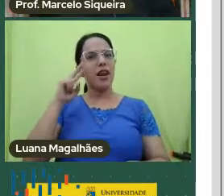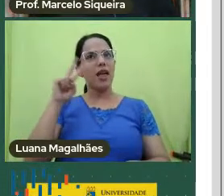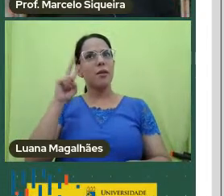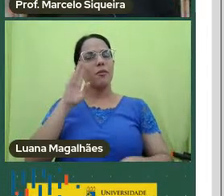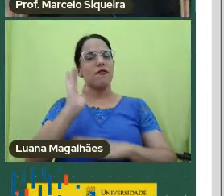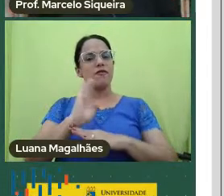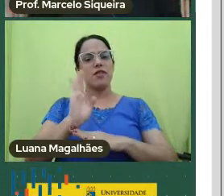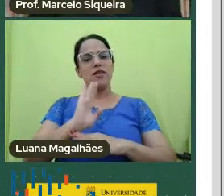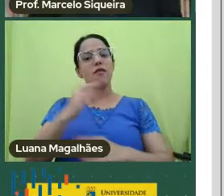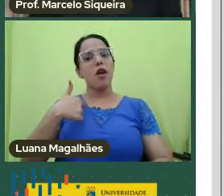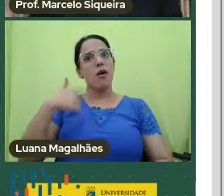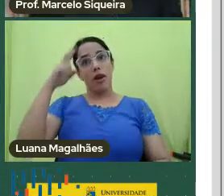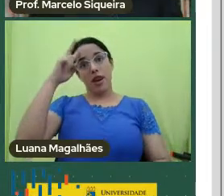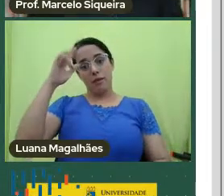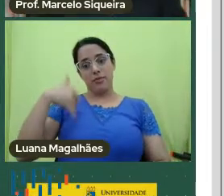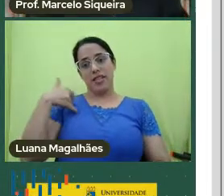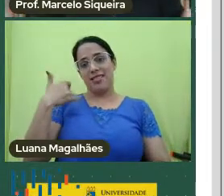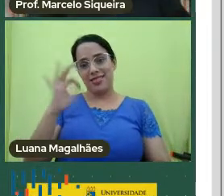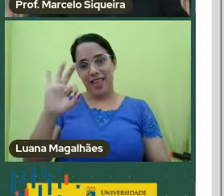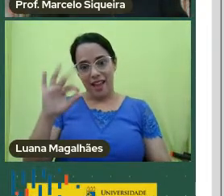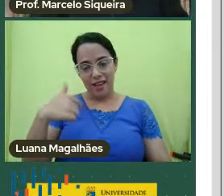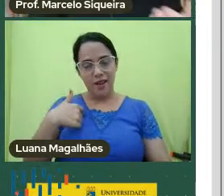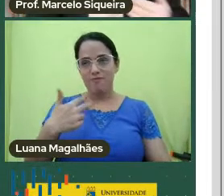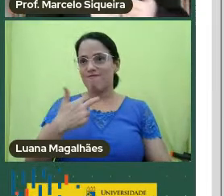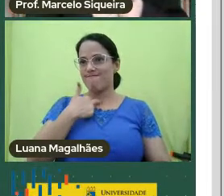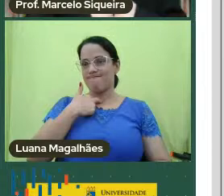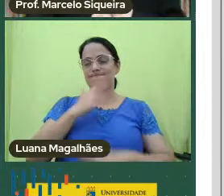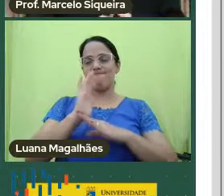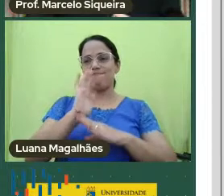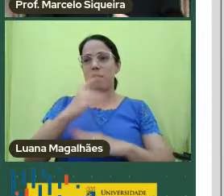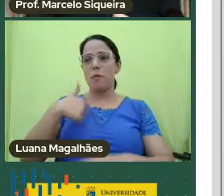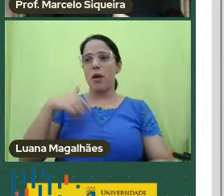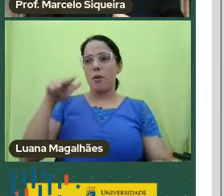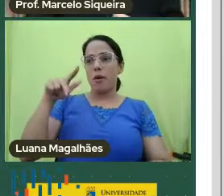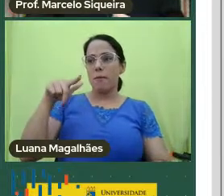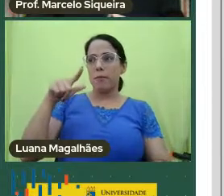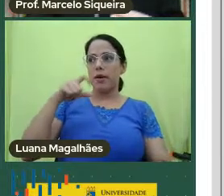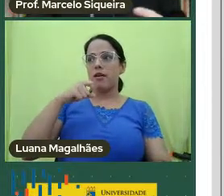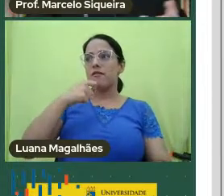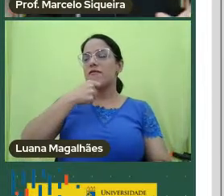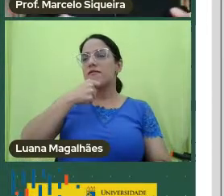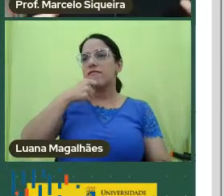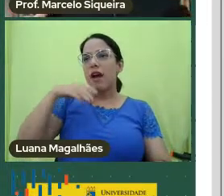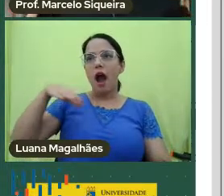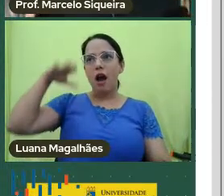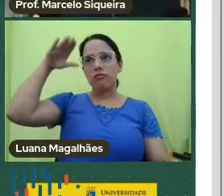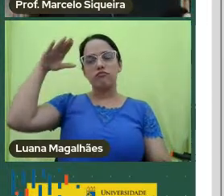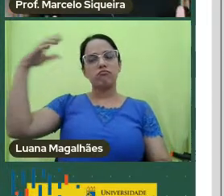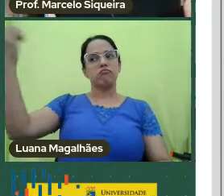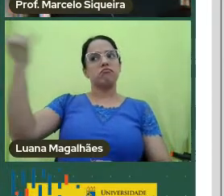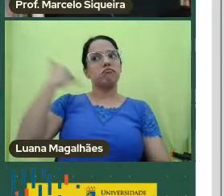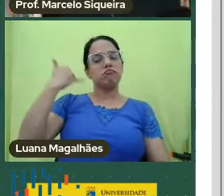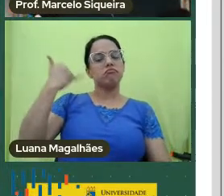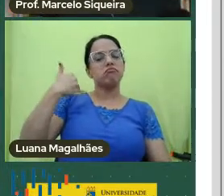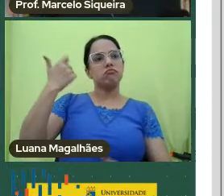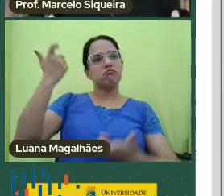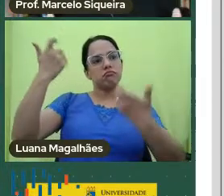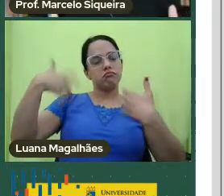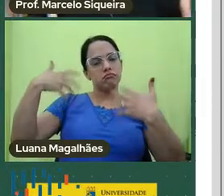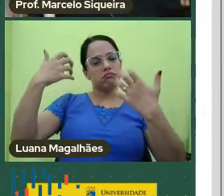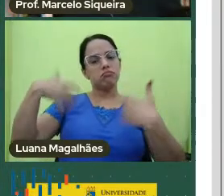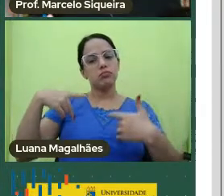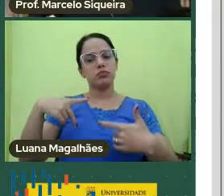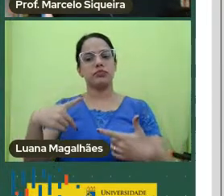10 anos, eu não podia assistir. Aí os meus irmãos mais velhos me contaram. E aí, tão logo que surgiu os videocassetes,